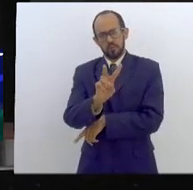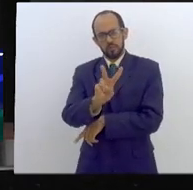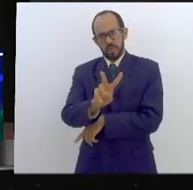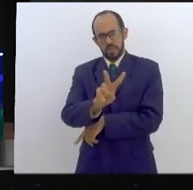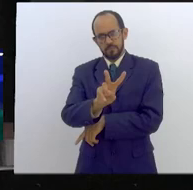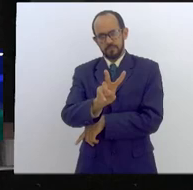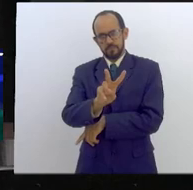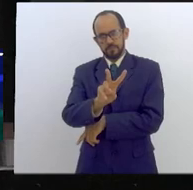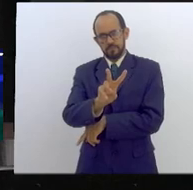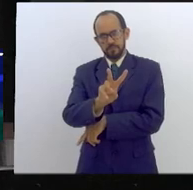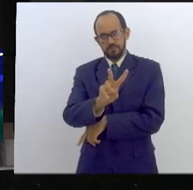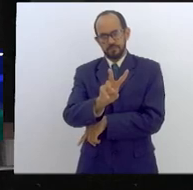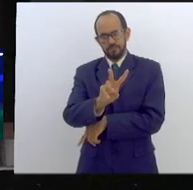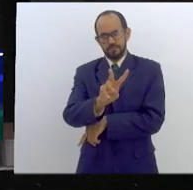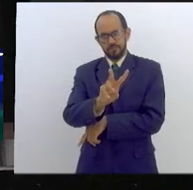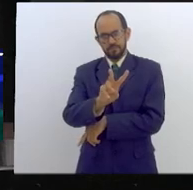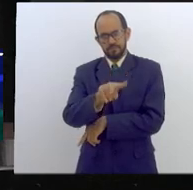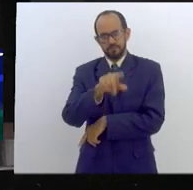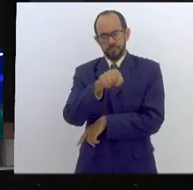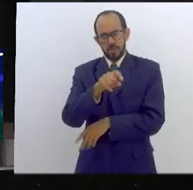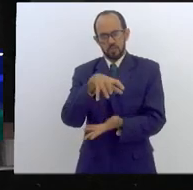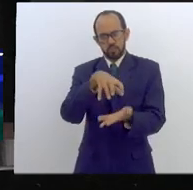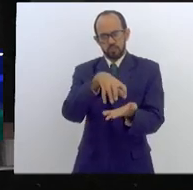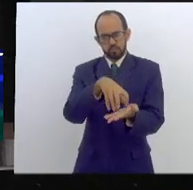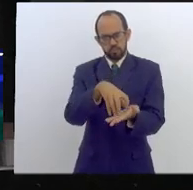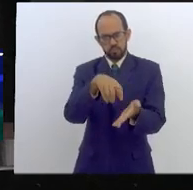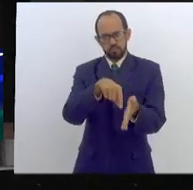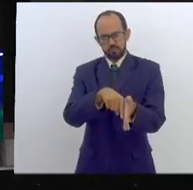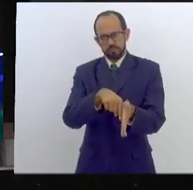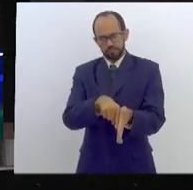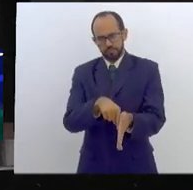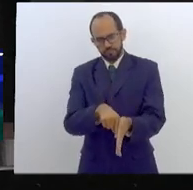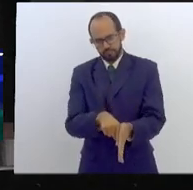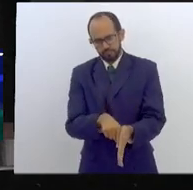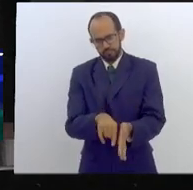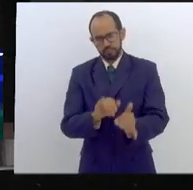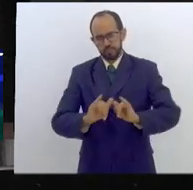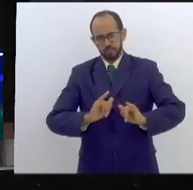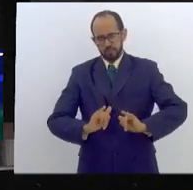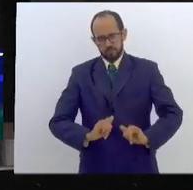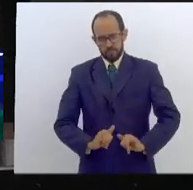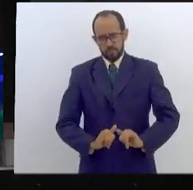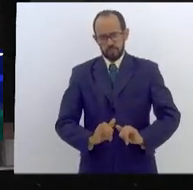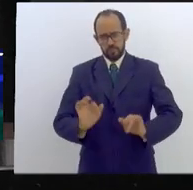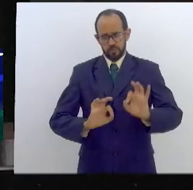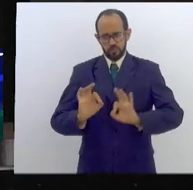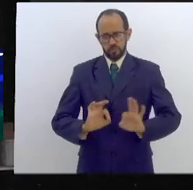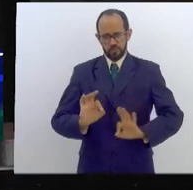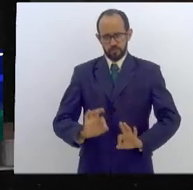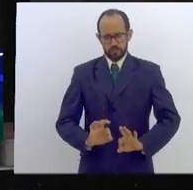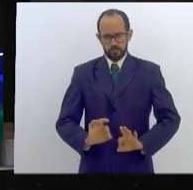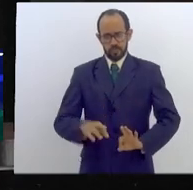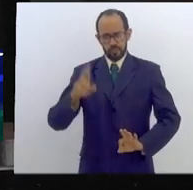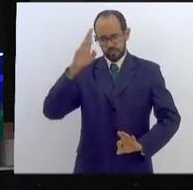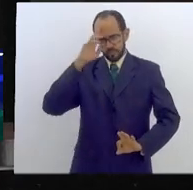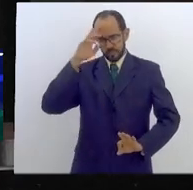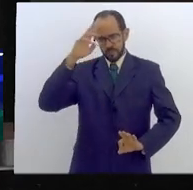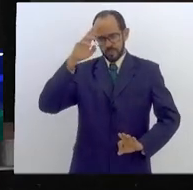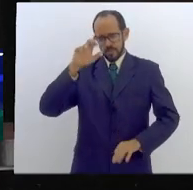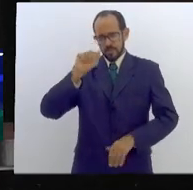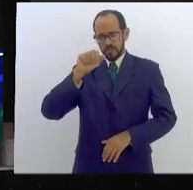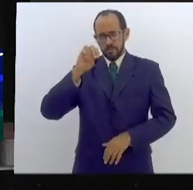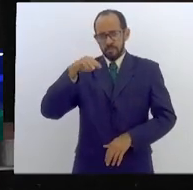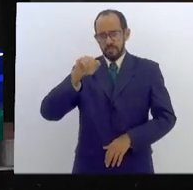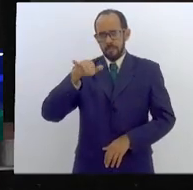o Centro de Pesquisa de Dados, e foi organizado pelo senhor